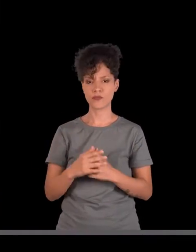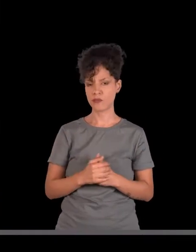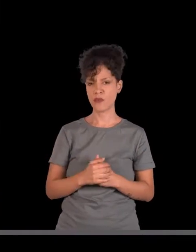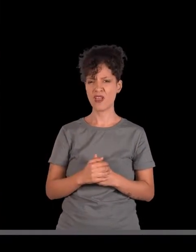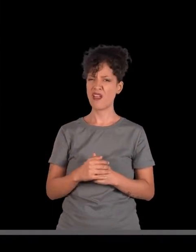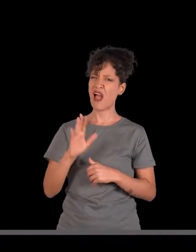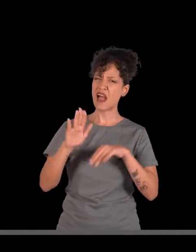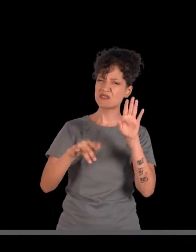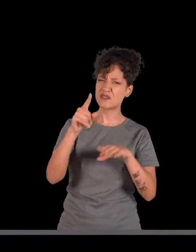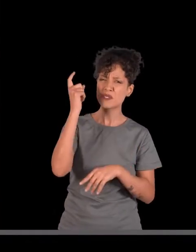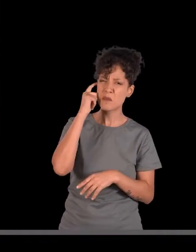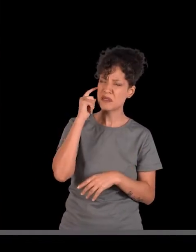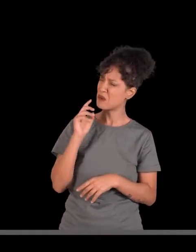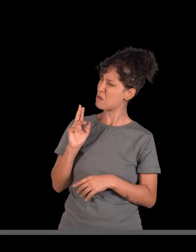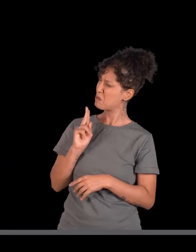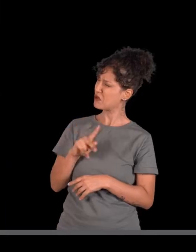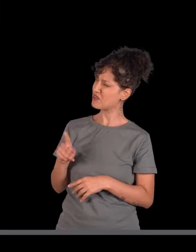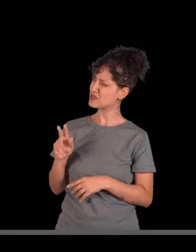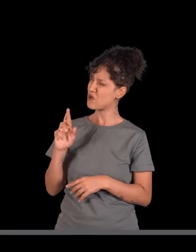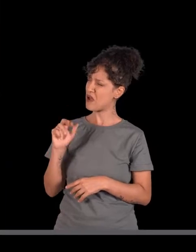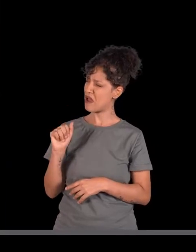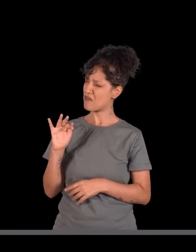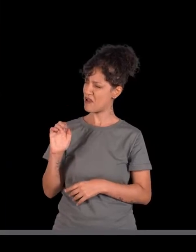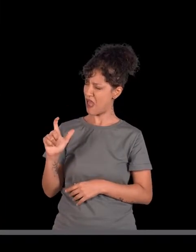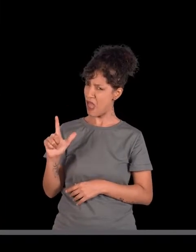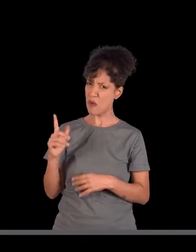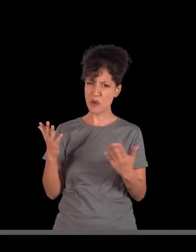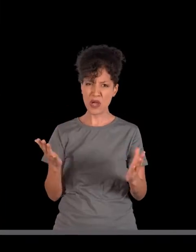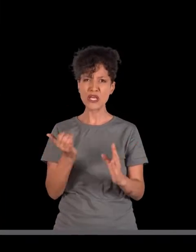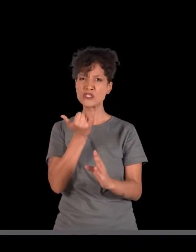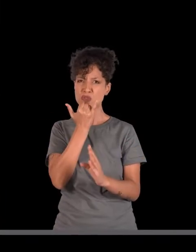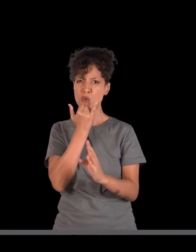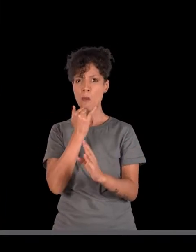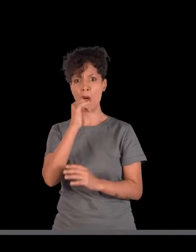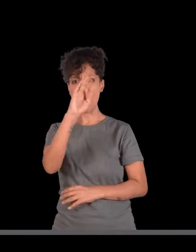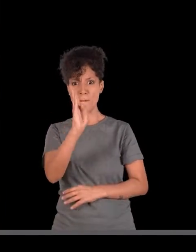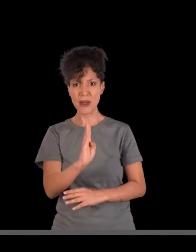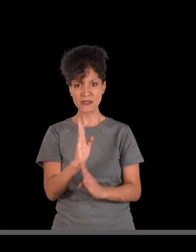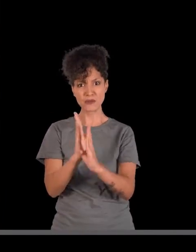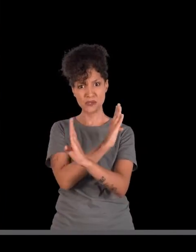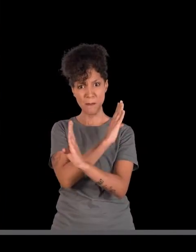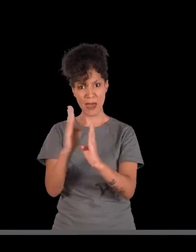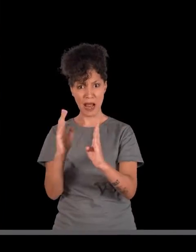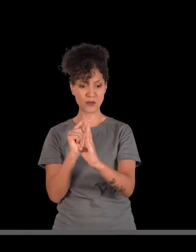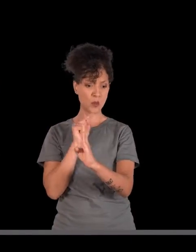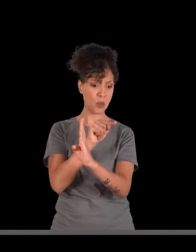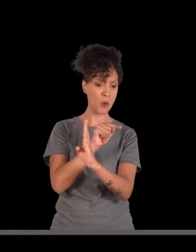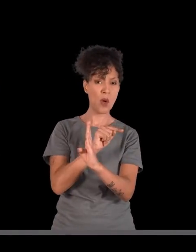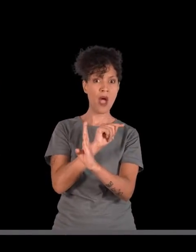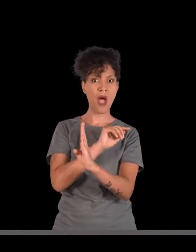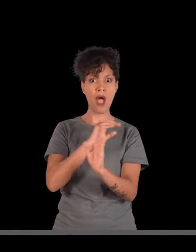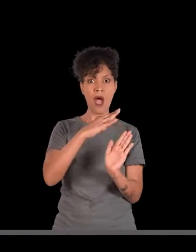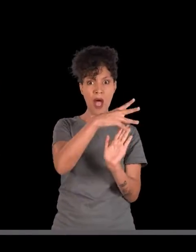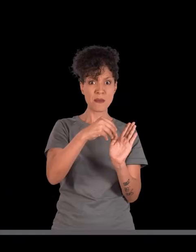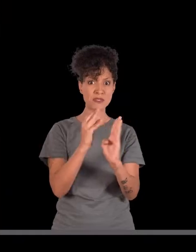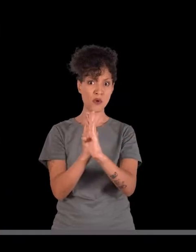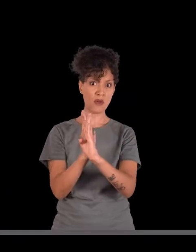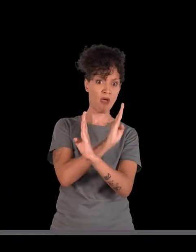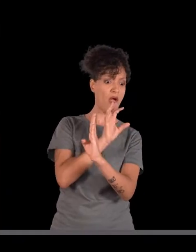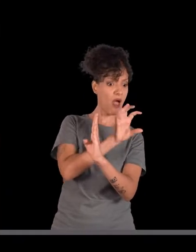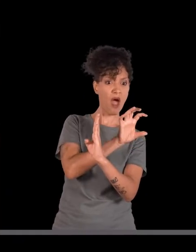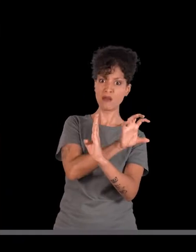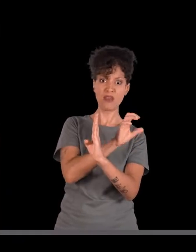eles entraram. Mas você pensa, mas Rafael, essa parte da Amazônia não era território espanhol? Sim, e os portugueses